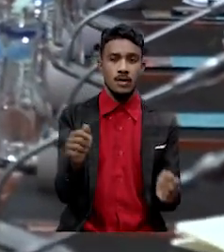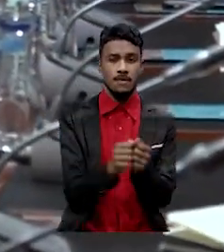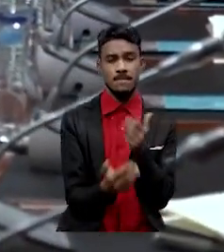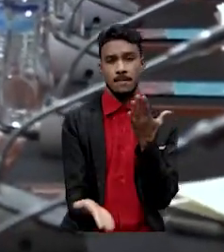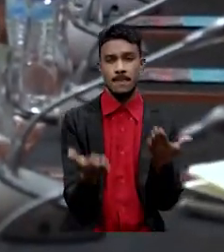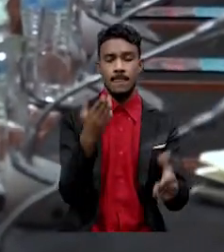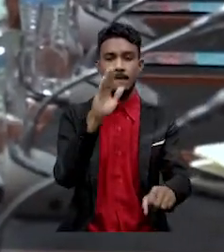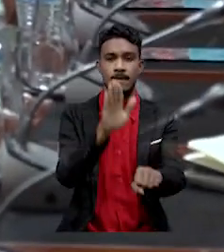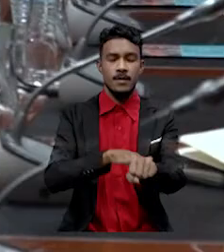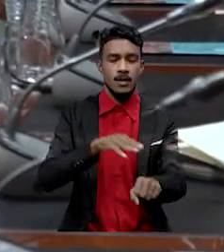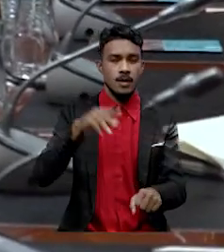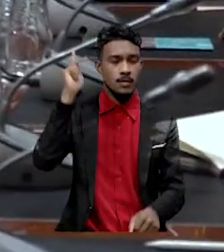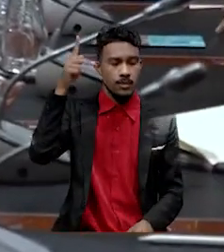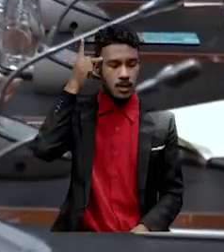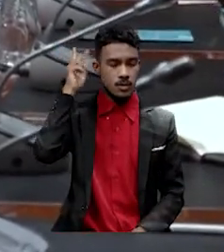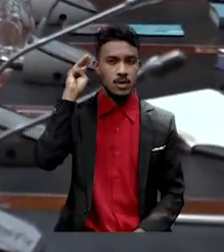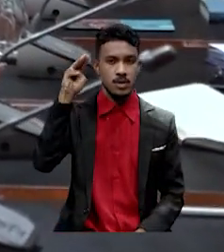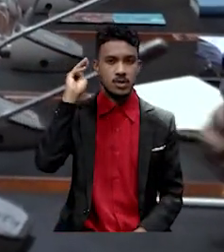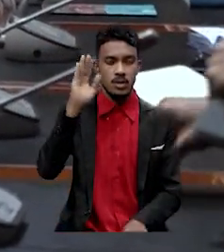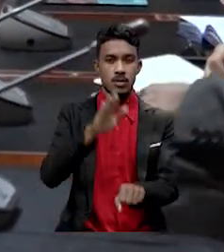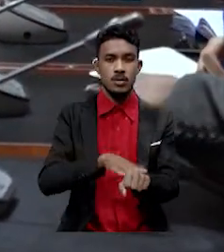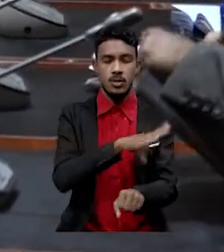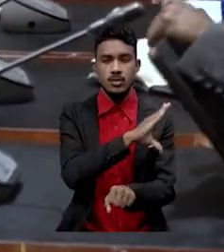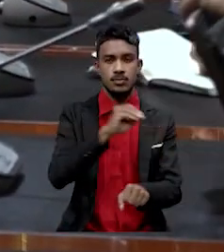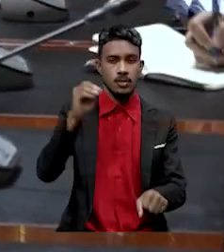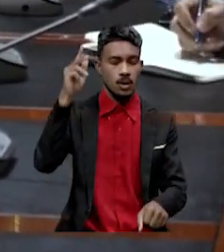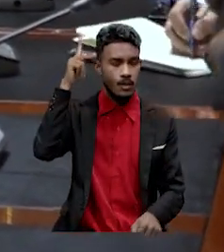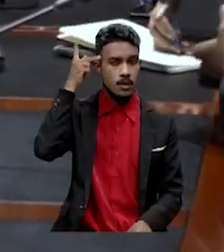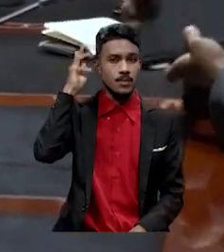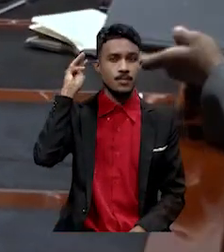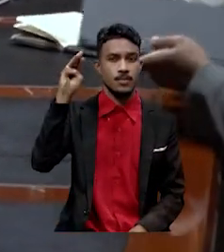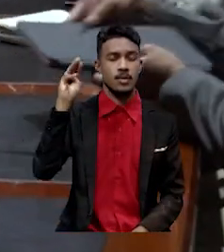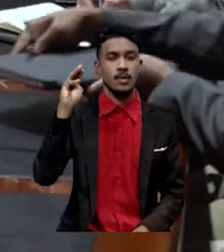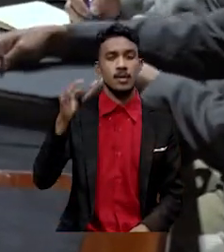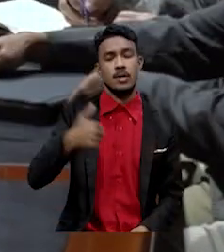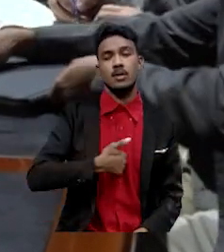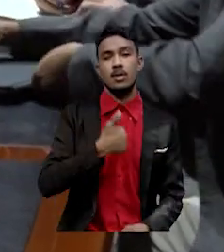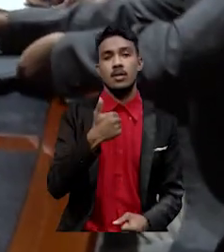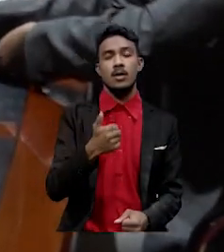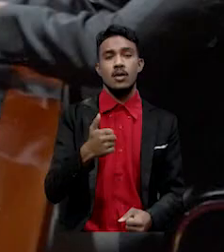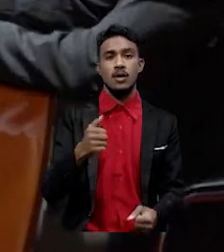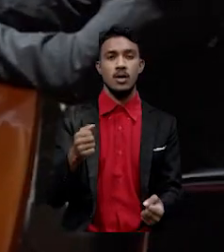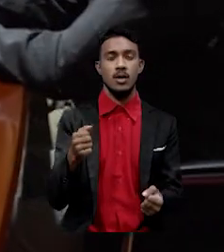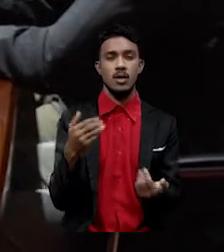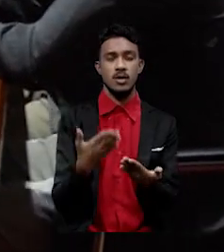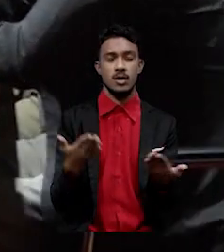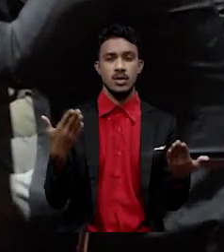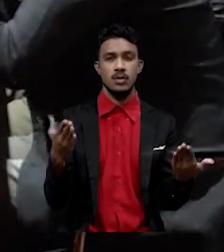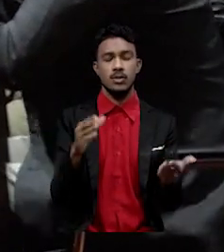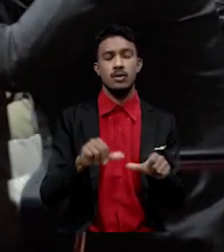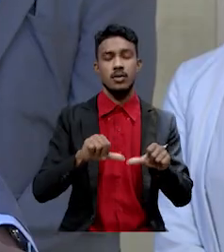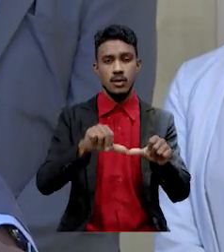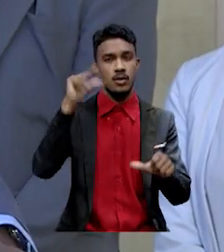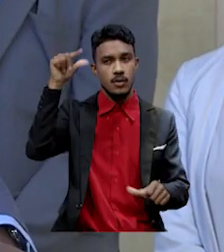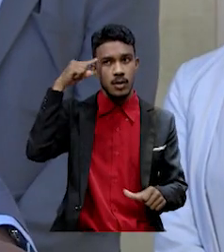despacho Primeiro-Ministro Nian, onde substitui Primeiro-Ministro interinamente, onde gere la lá o Governo. Nomos